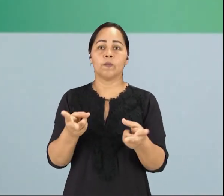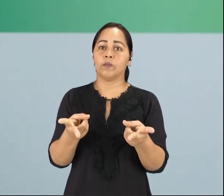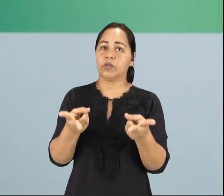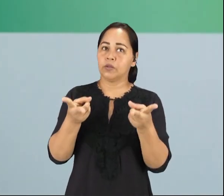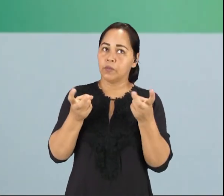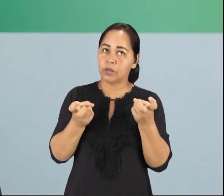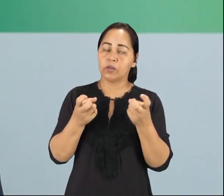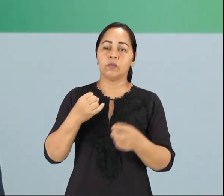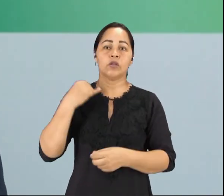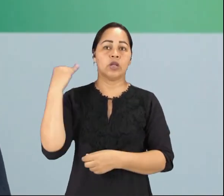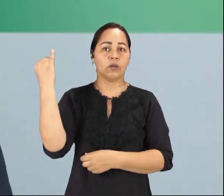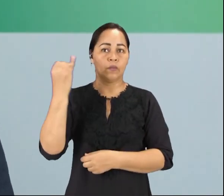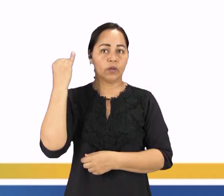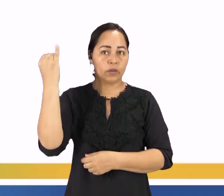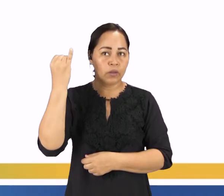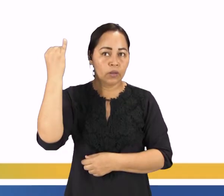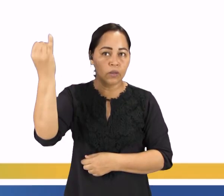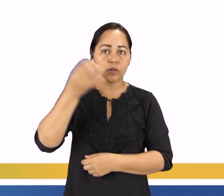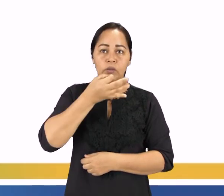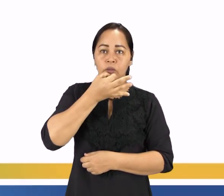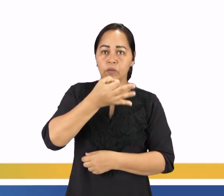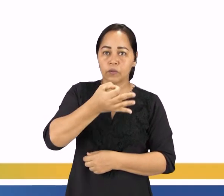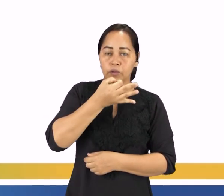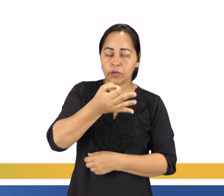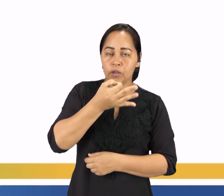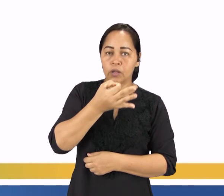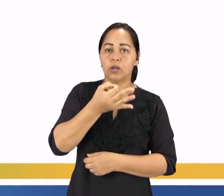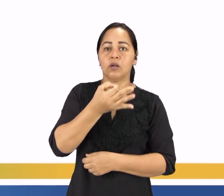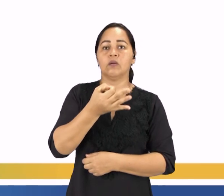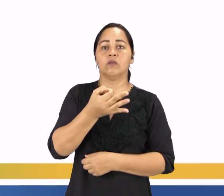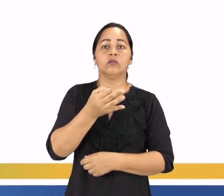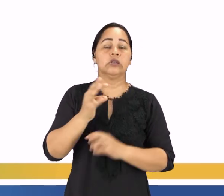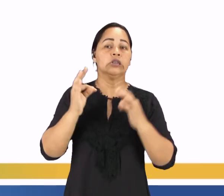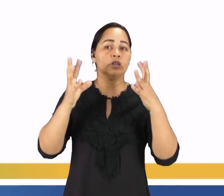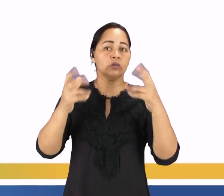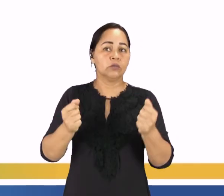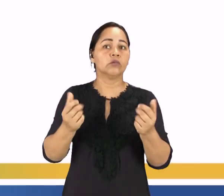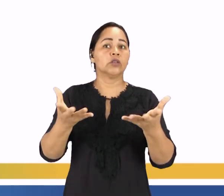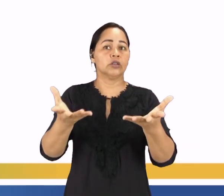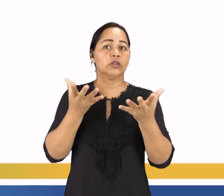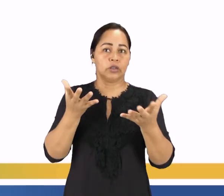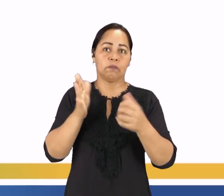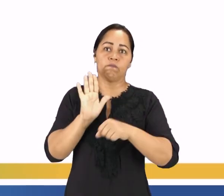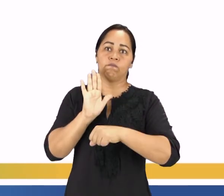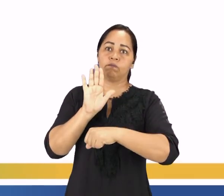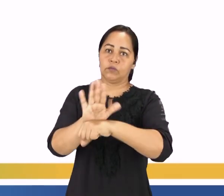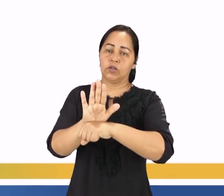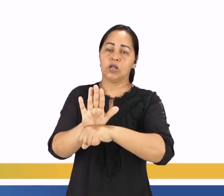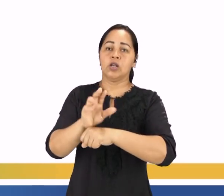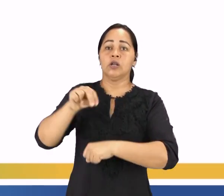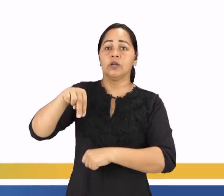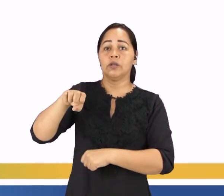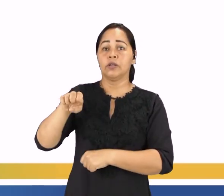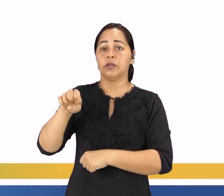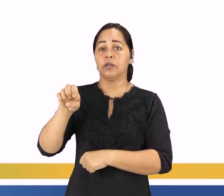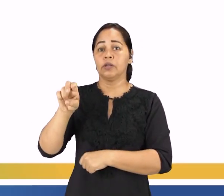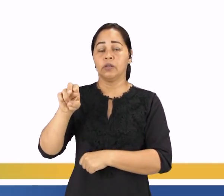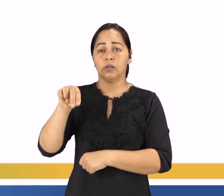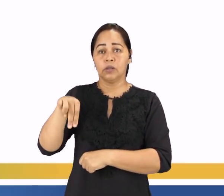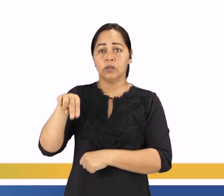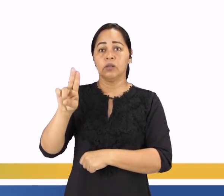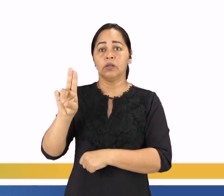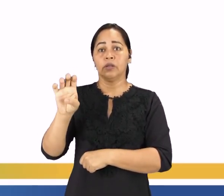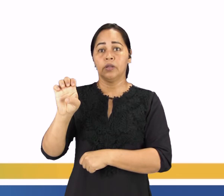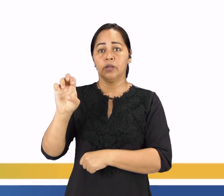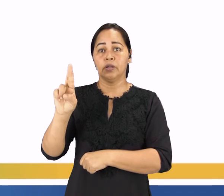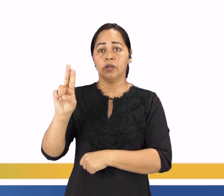a importância da opinião, do letramento dentro daquilo que queremos defender. Pablo Neruda tem seu nome vivo até